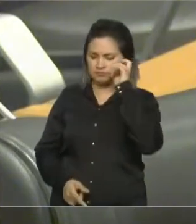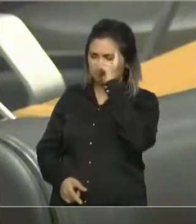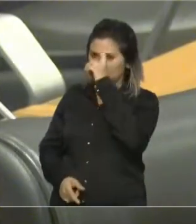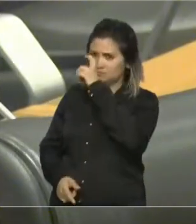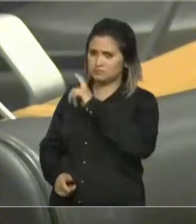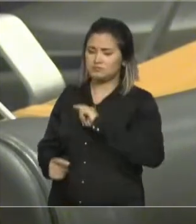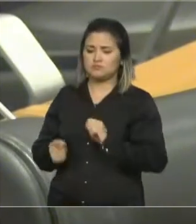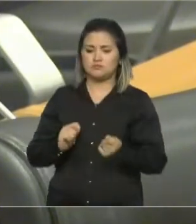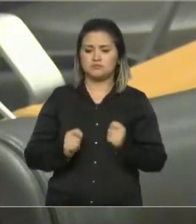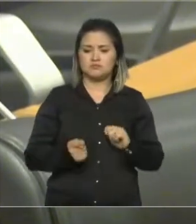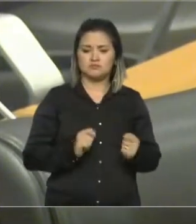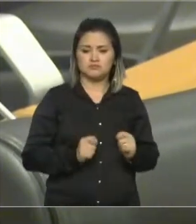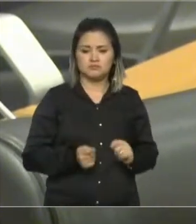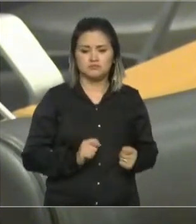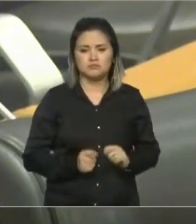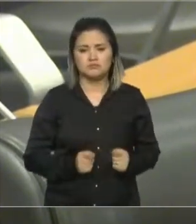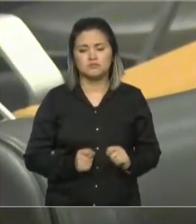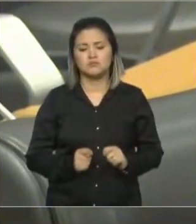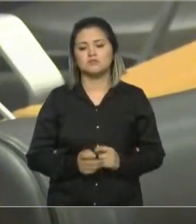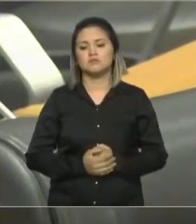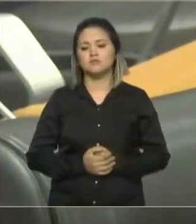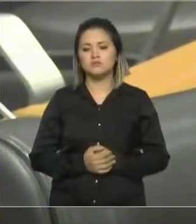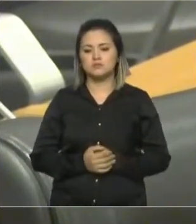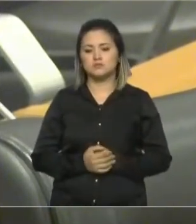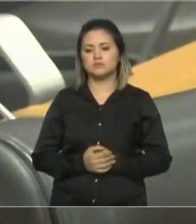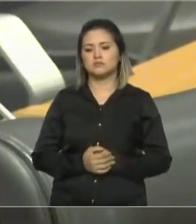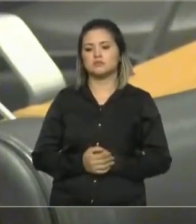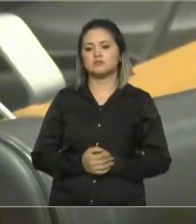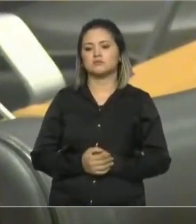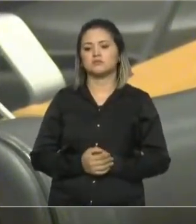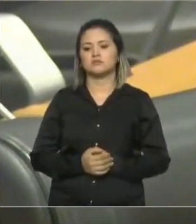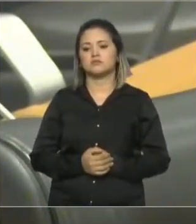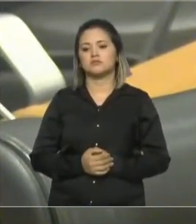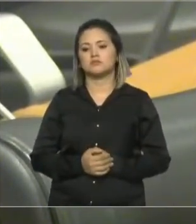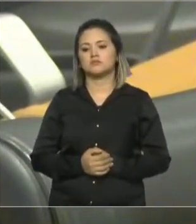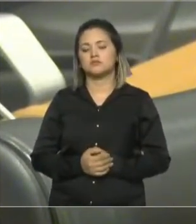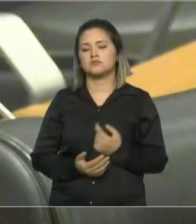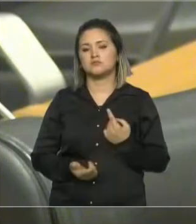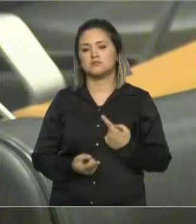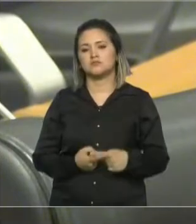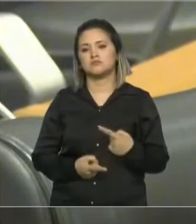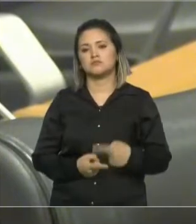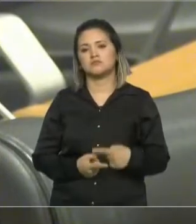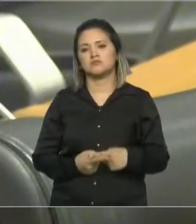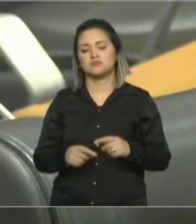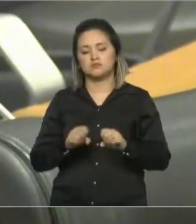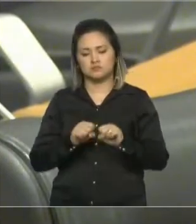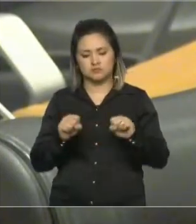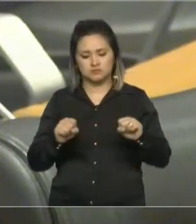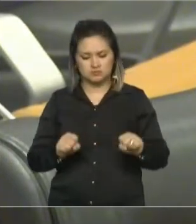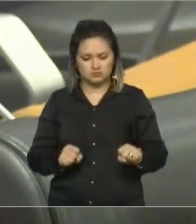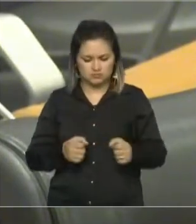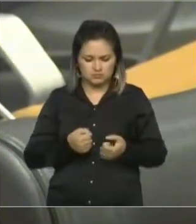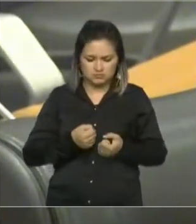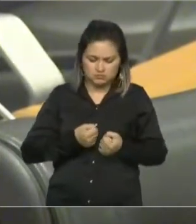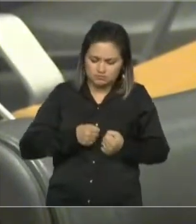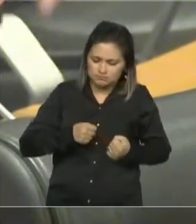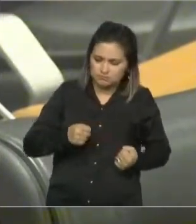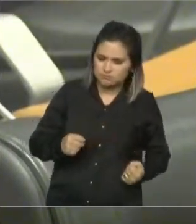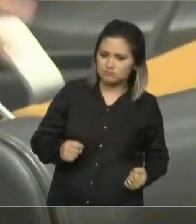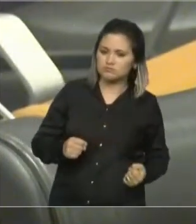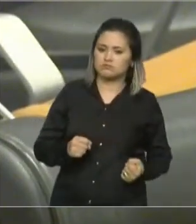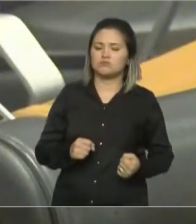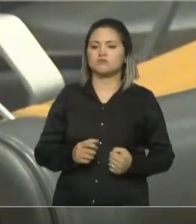financeiras que enfrenta a Secretaria de Saúde do Estado por conta de uma rede tão ampla, por conta de uma rede